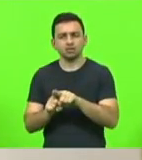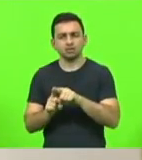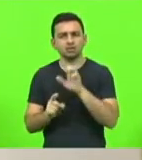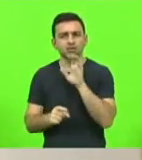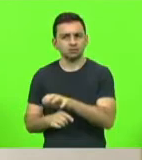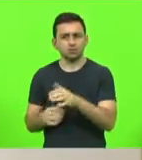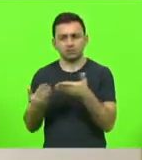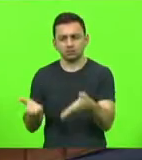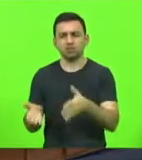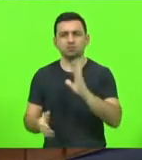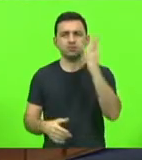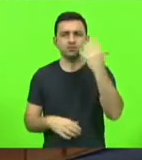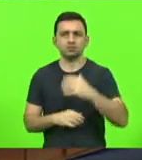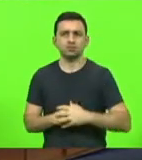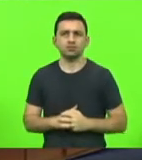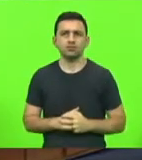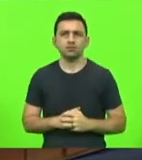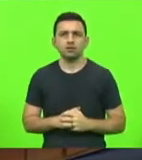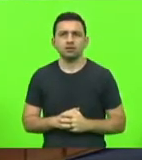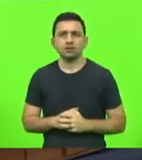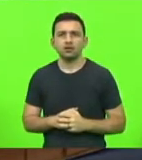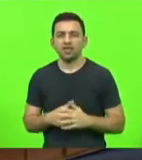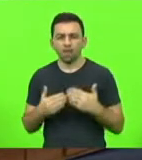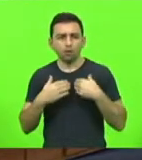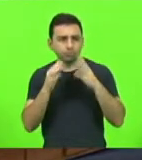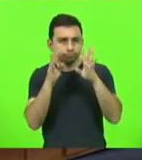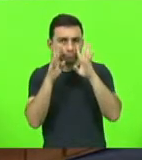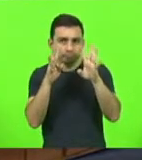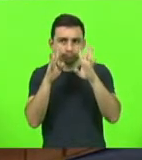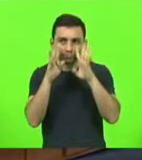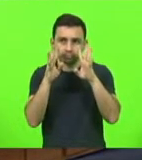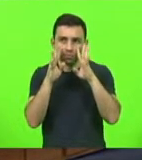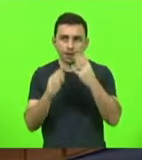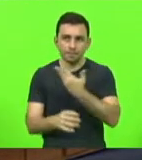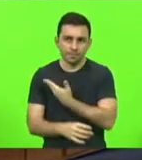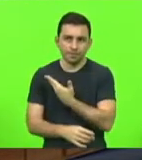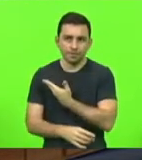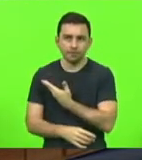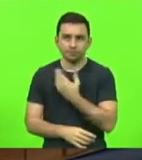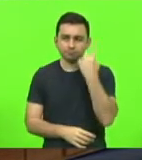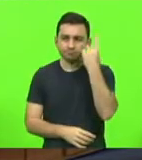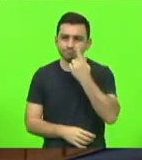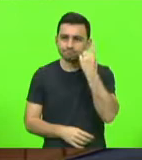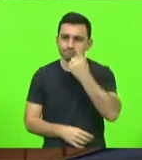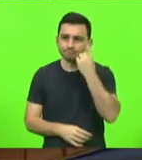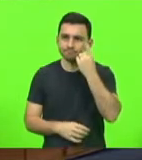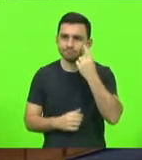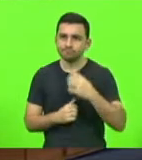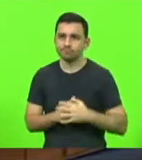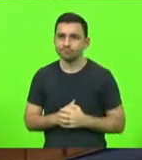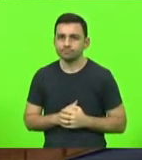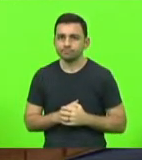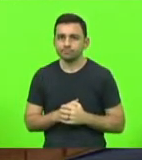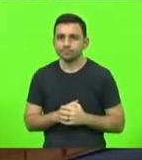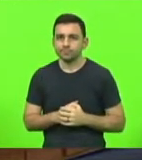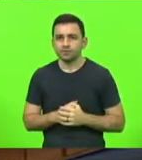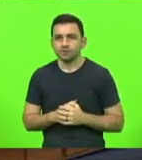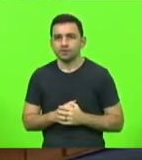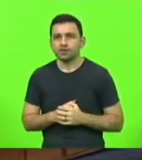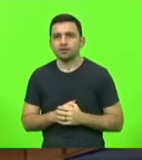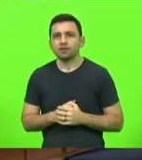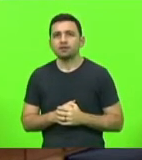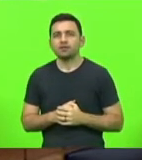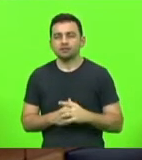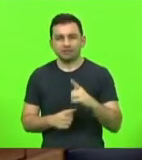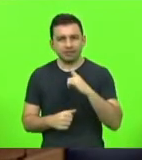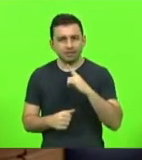situação. Ouvindo todos os nossos amigos, colegas parlamentares, nós estamos, assim, de uma forma